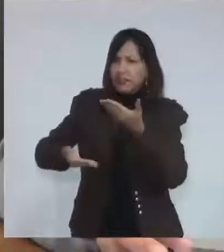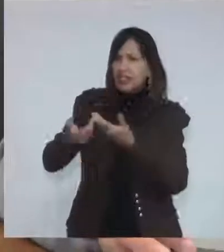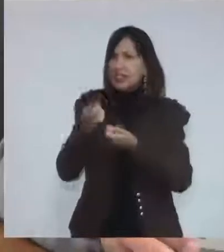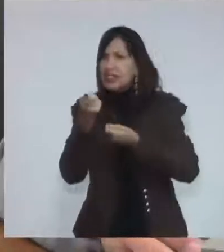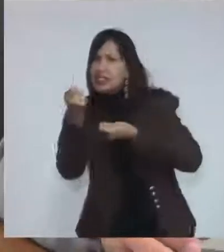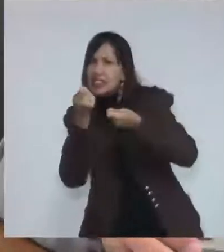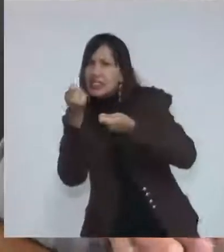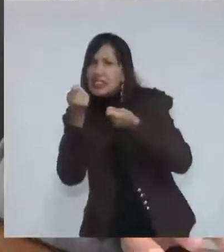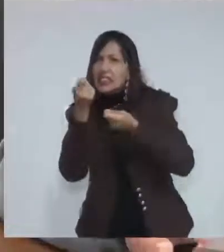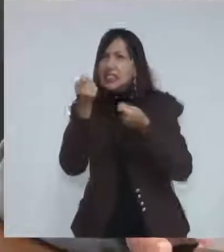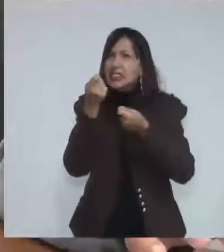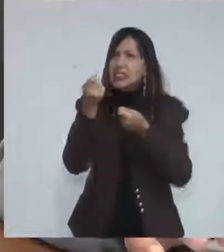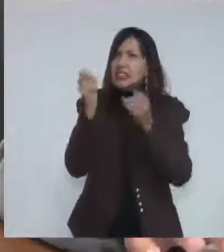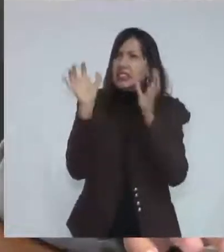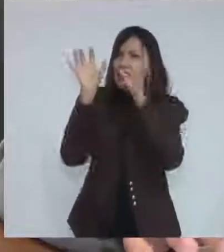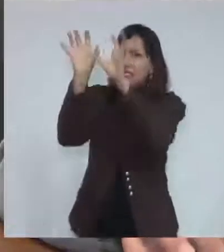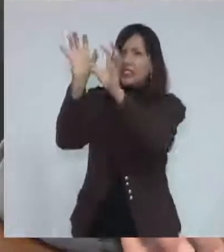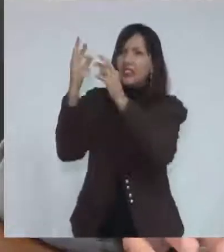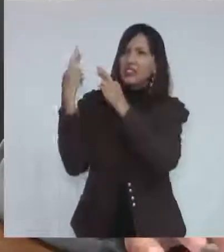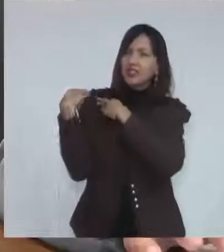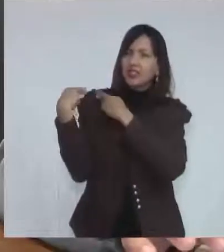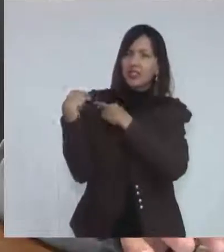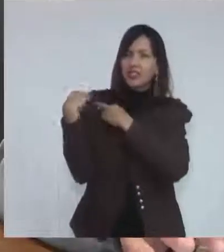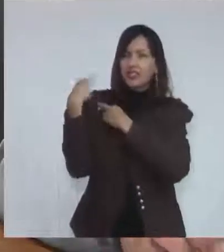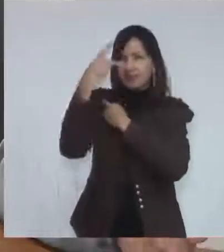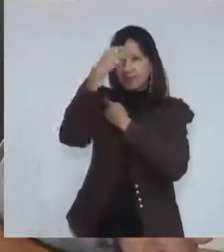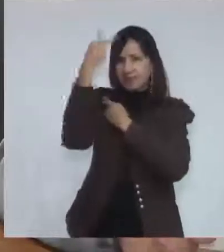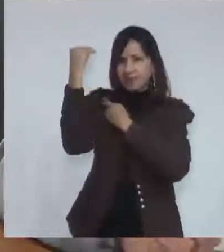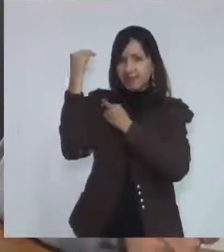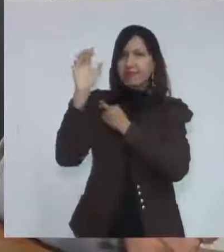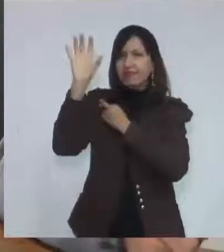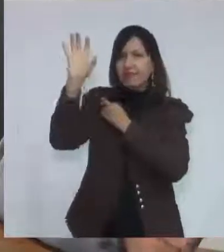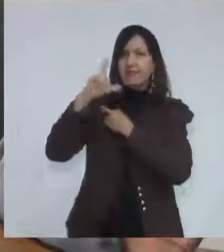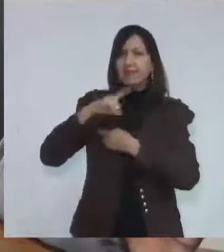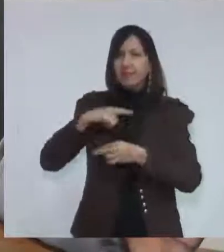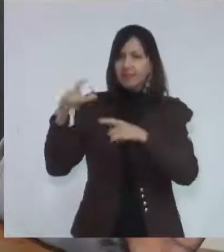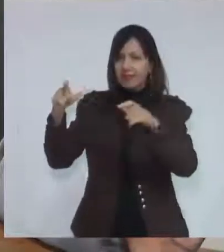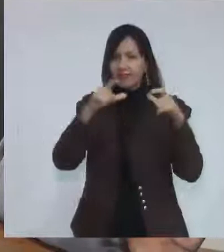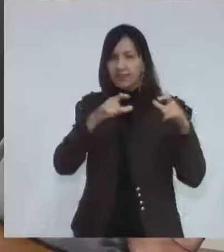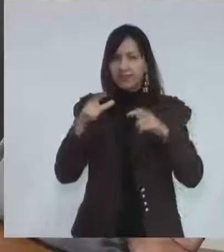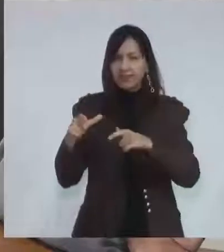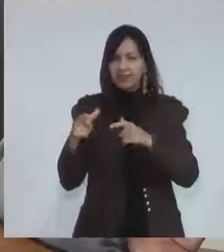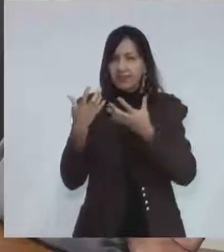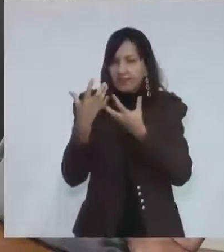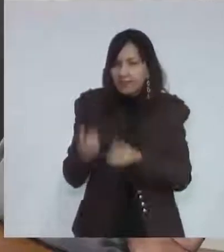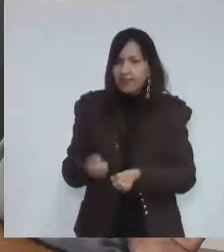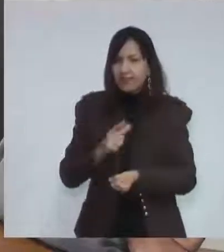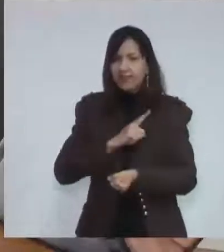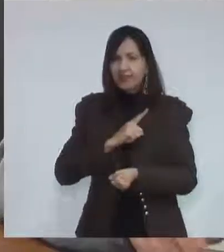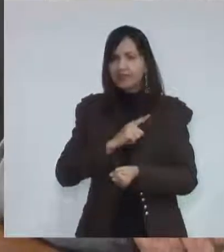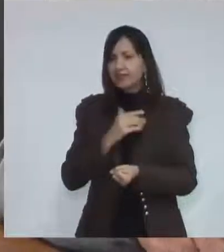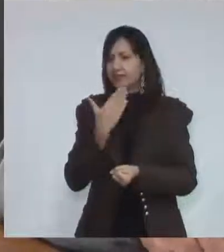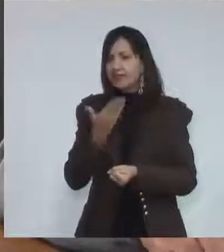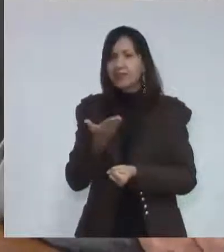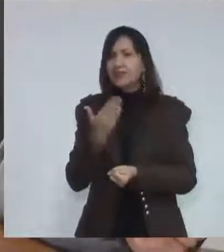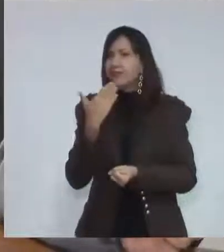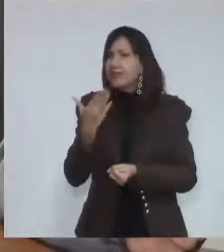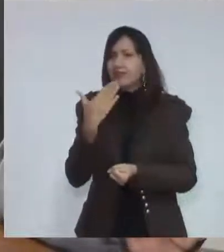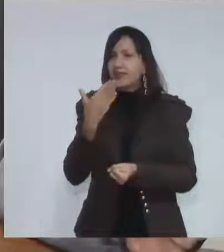tentar sobrecarregar o executivo, áreas do executivo, com uma demanda muitas vezes que nem vai